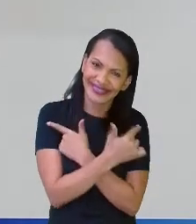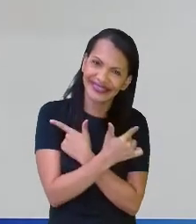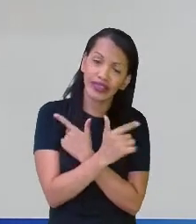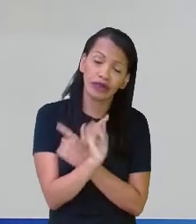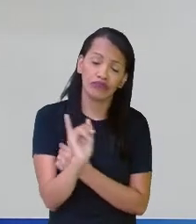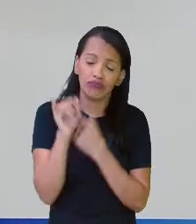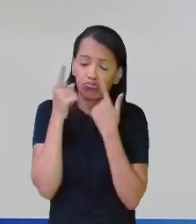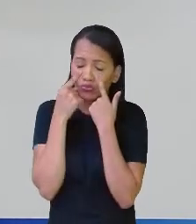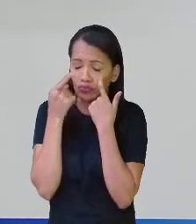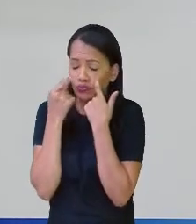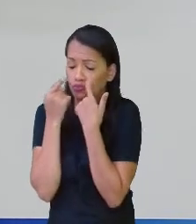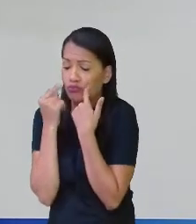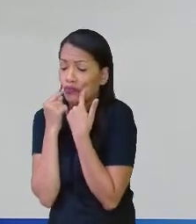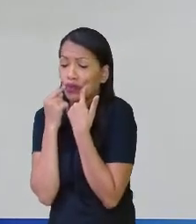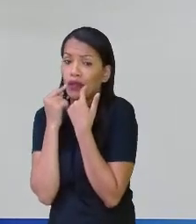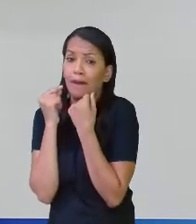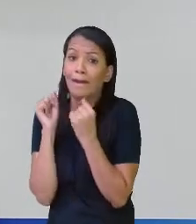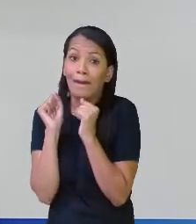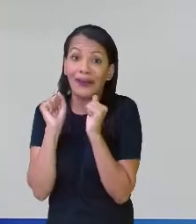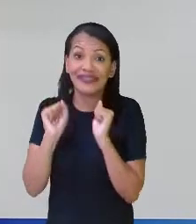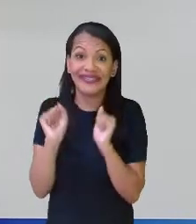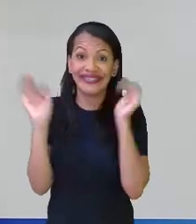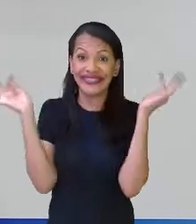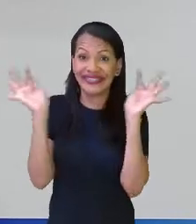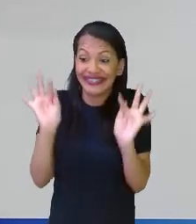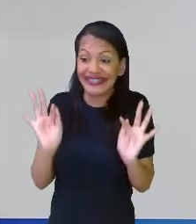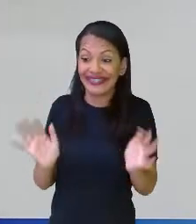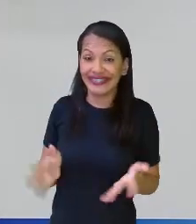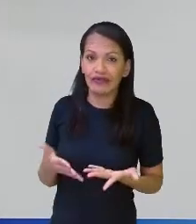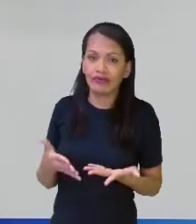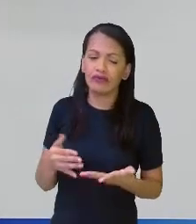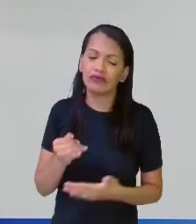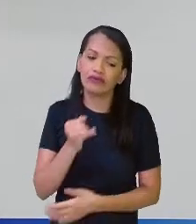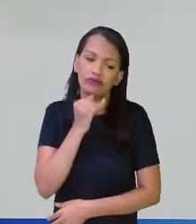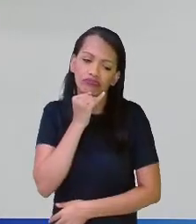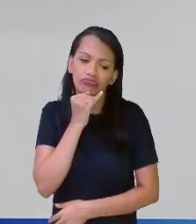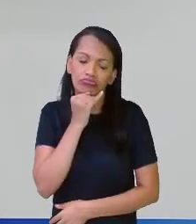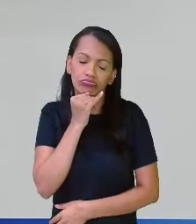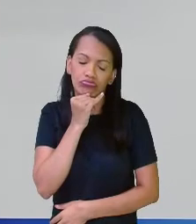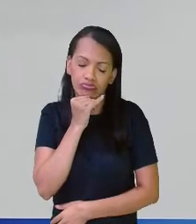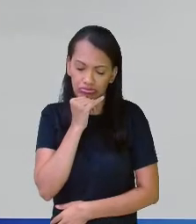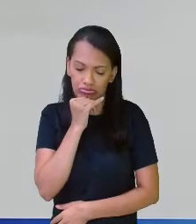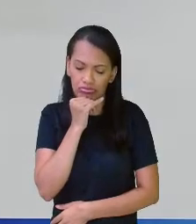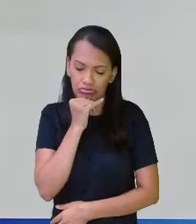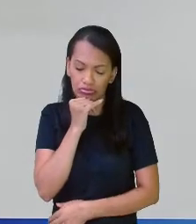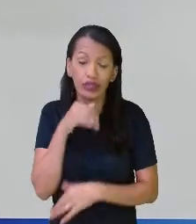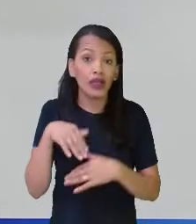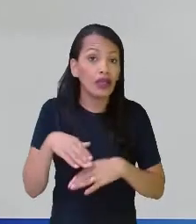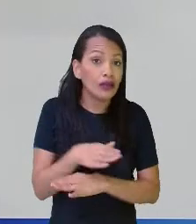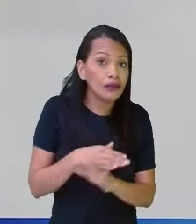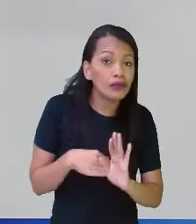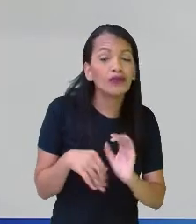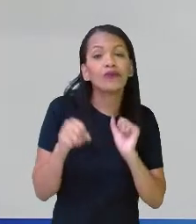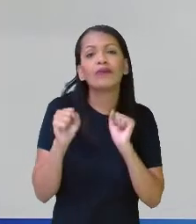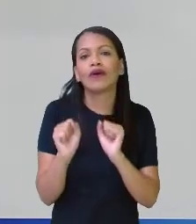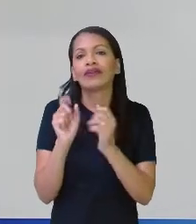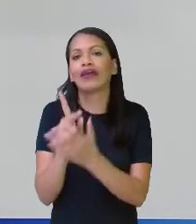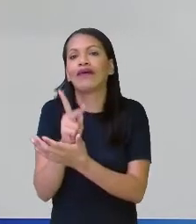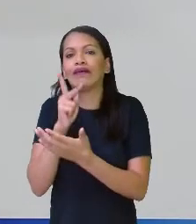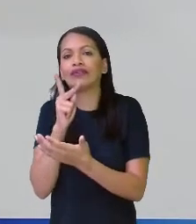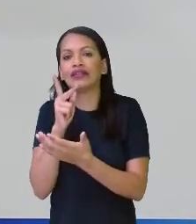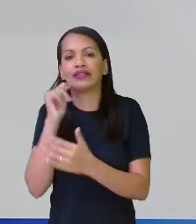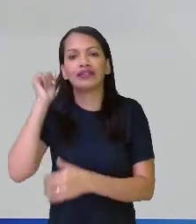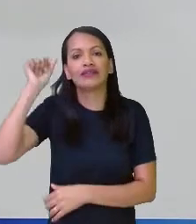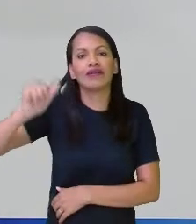pode chorar, ele pode ficar feliz, ele pode ficar triste. Tudo pode acontecer com o ator nessa